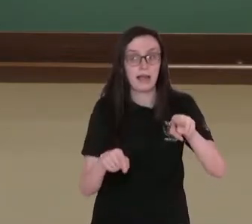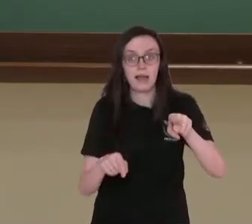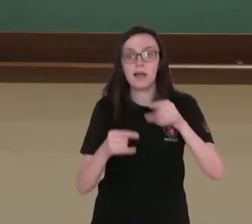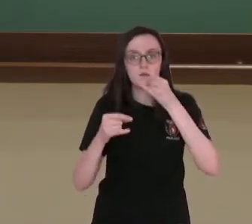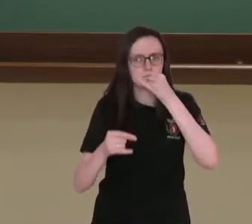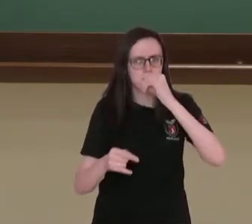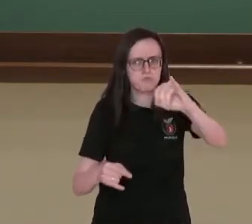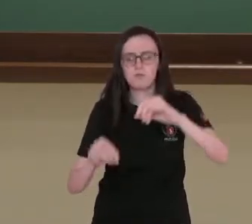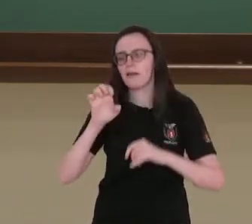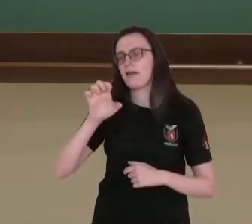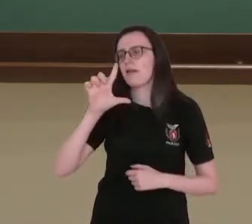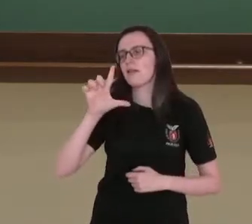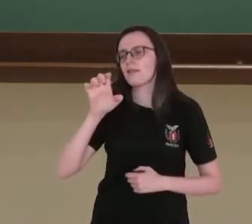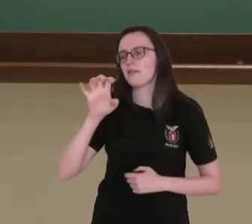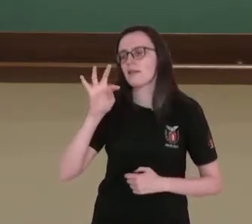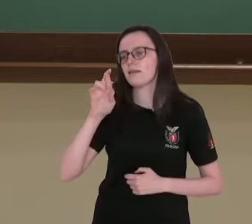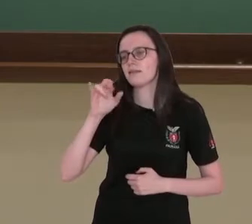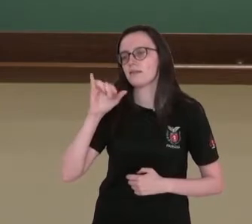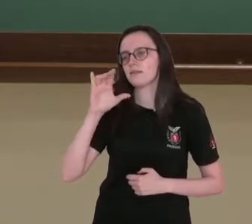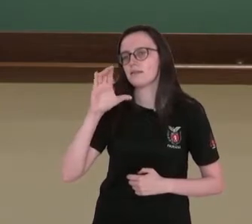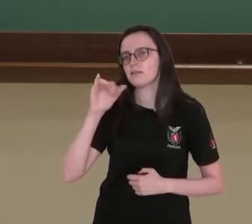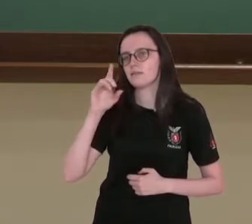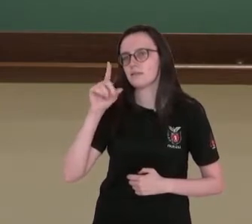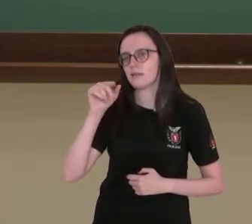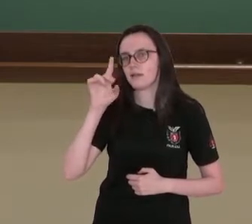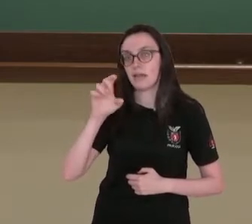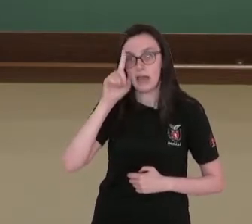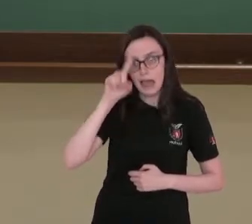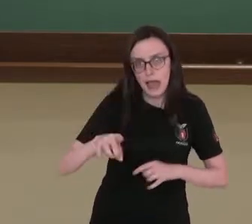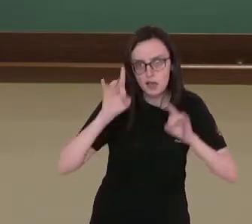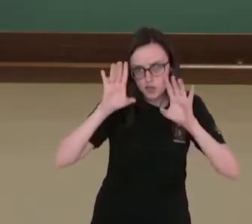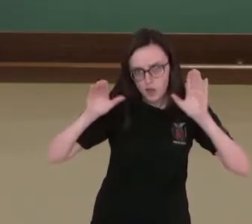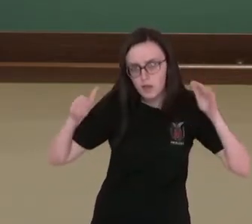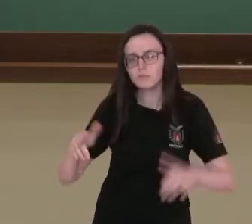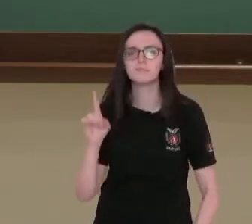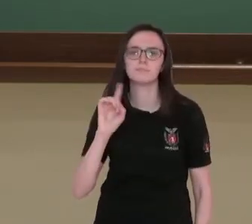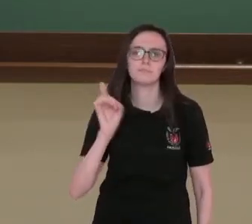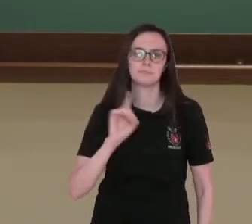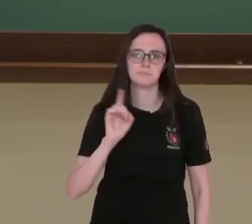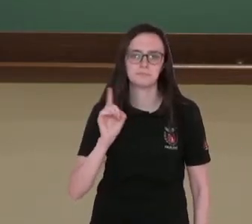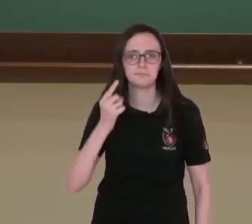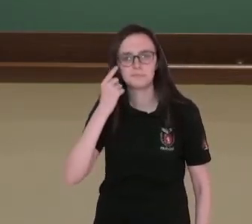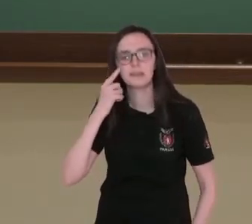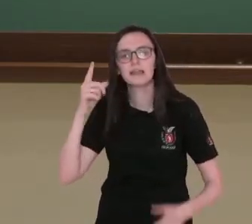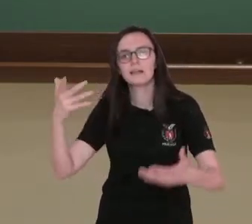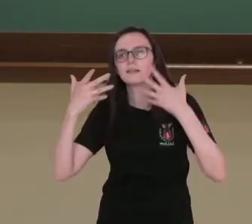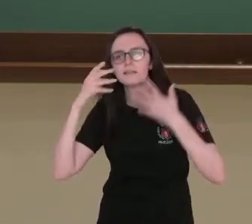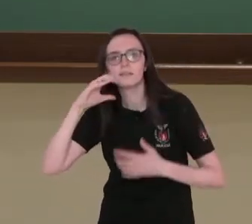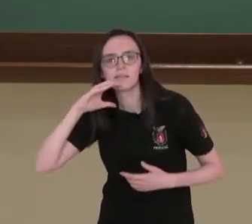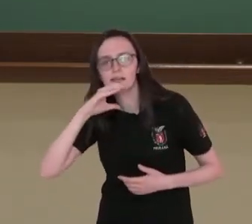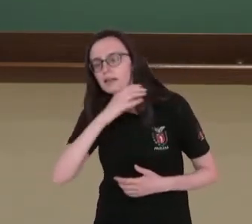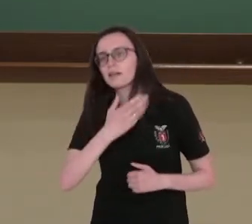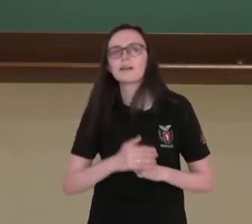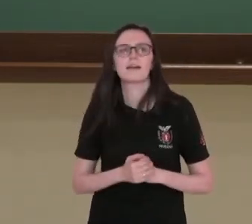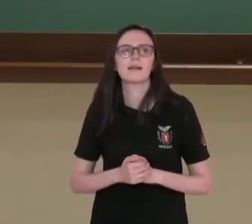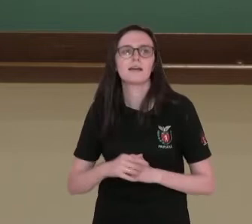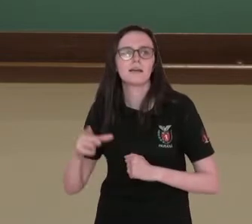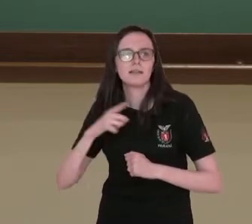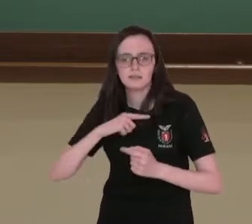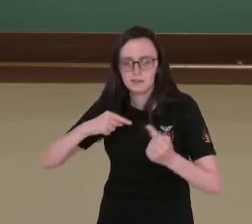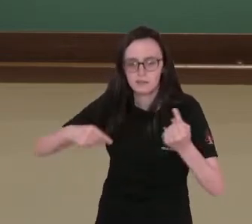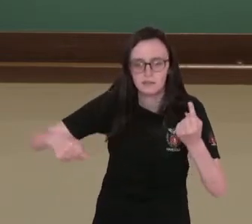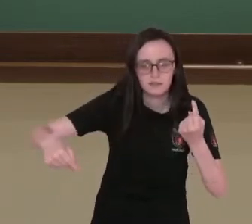única. Você tem o calor como energia, né? O calor, ele é uma forma de energia. Você tem os corpos em